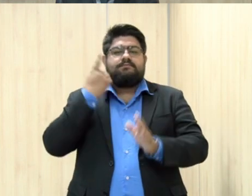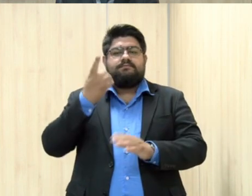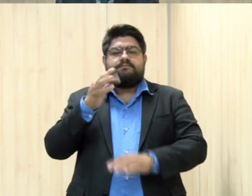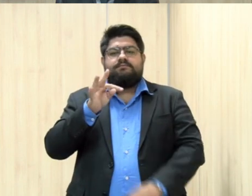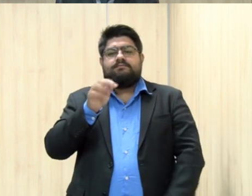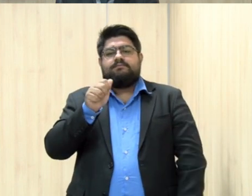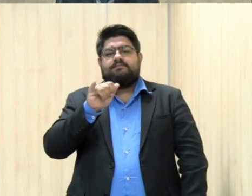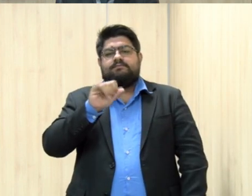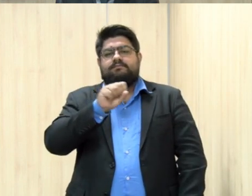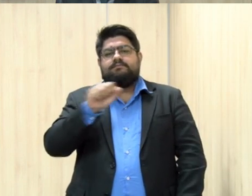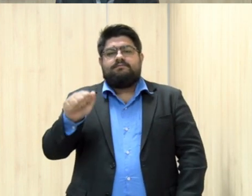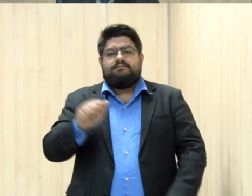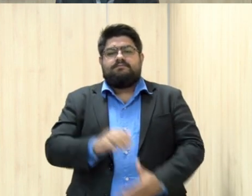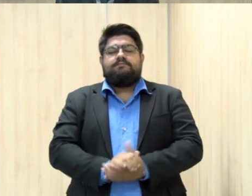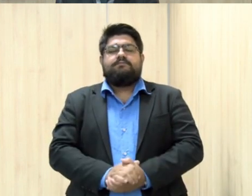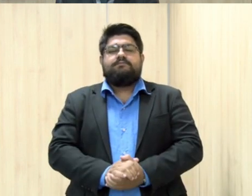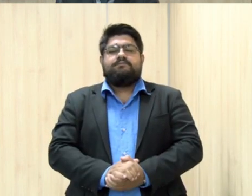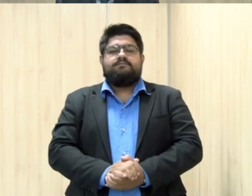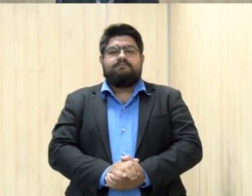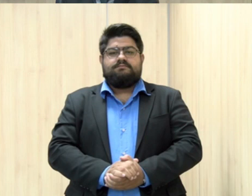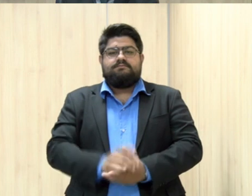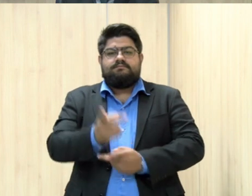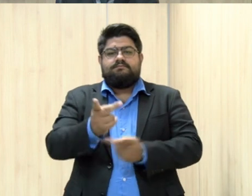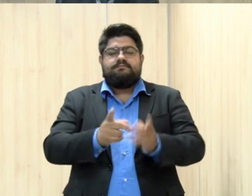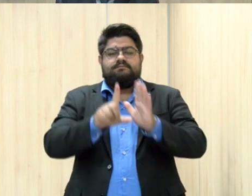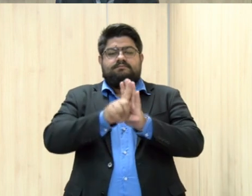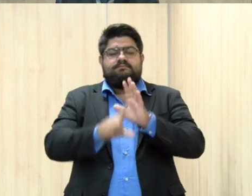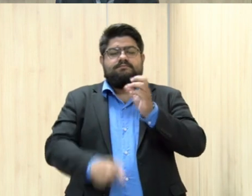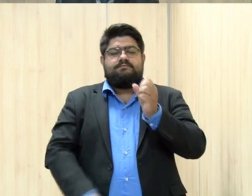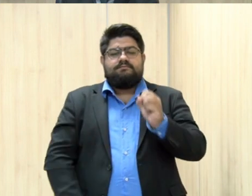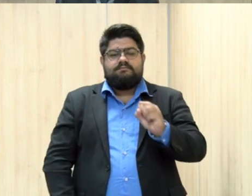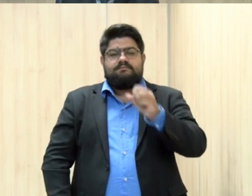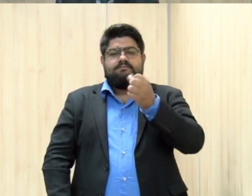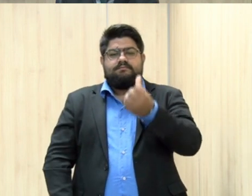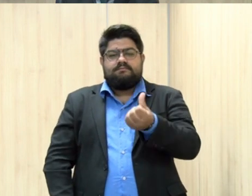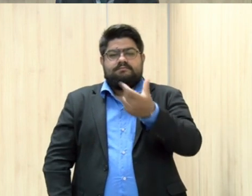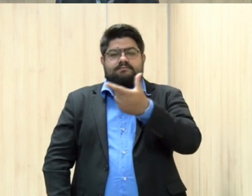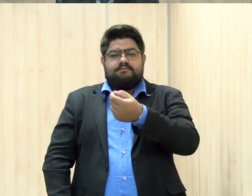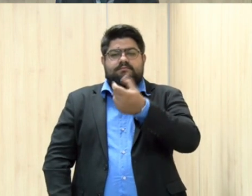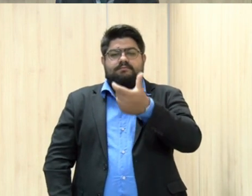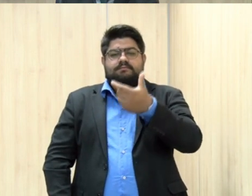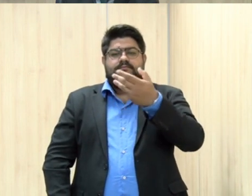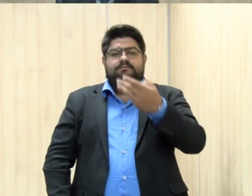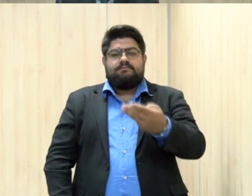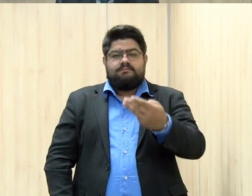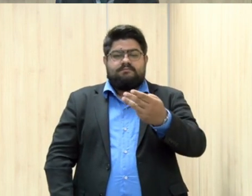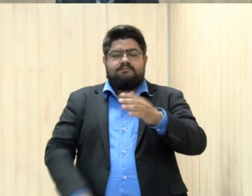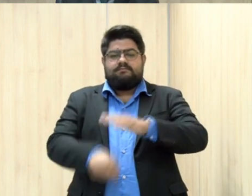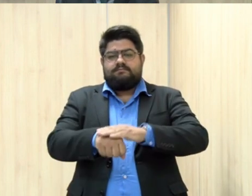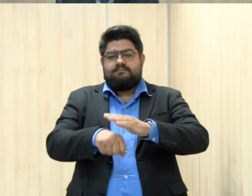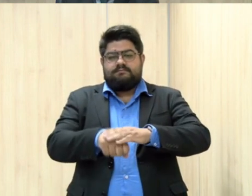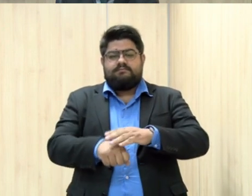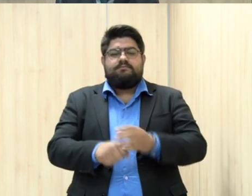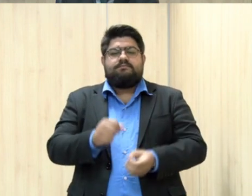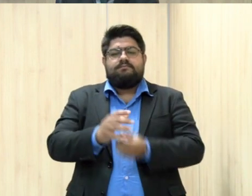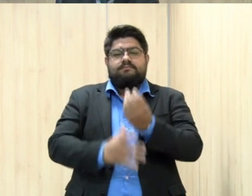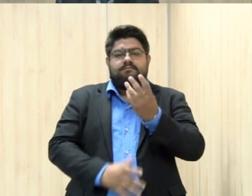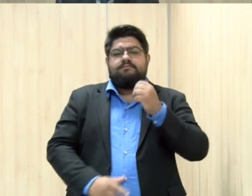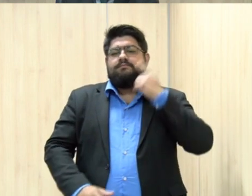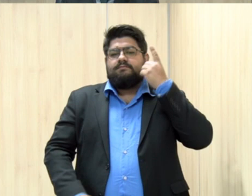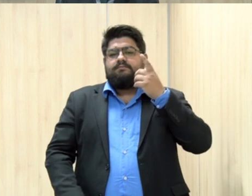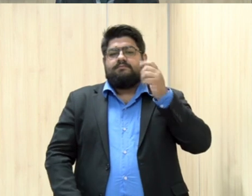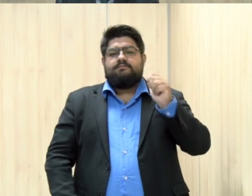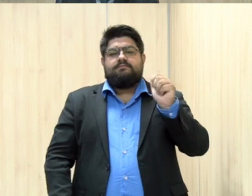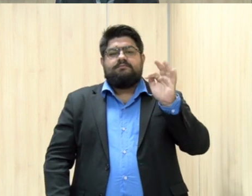Thaíssa projeto de lei número 86 de 2023 de autor e deputado Afonso